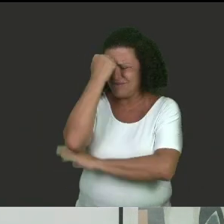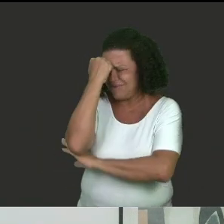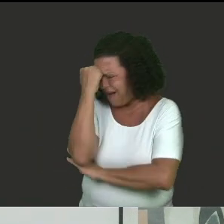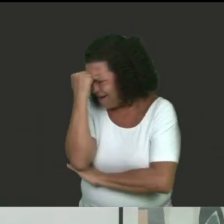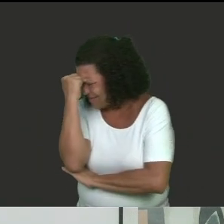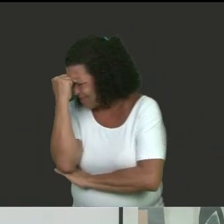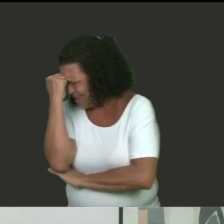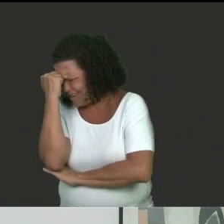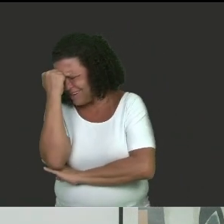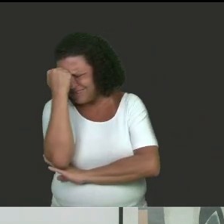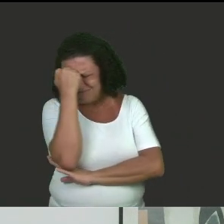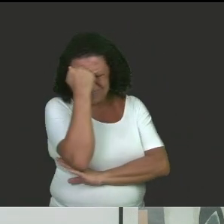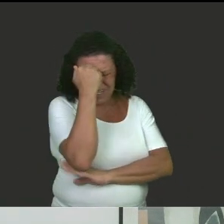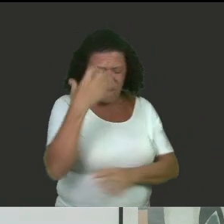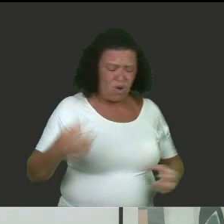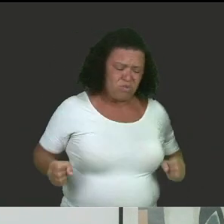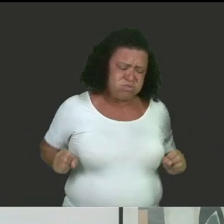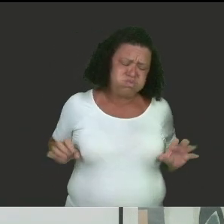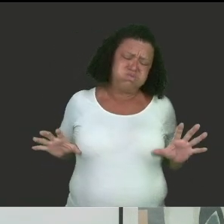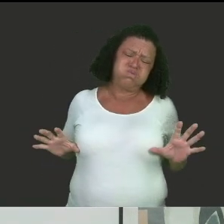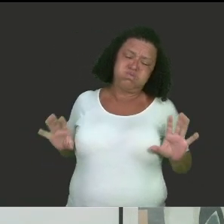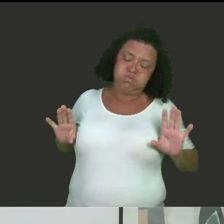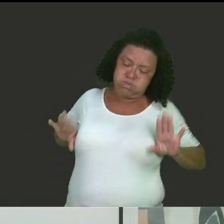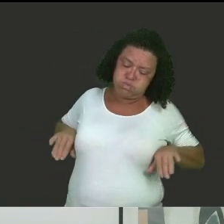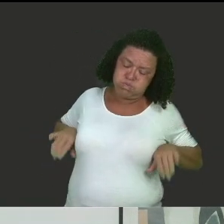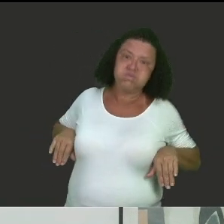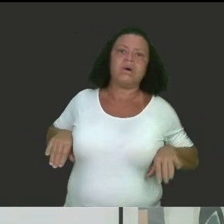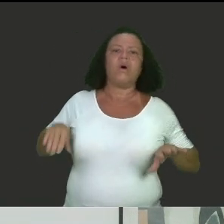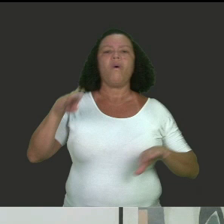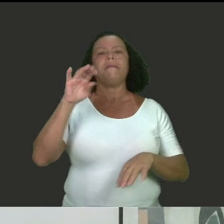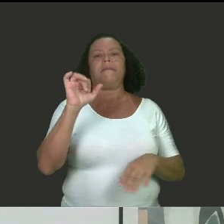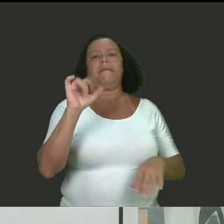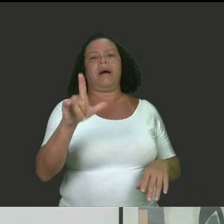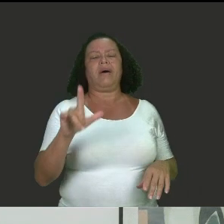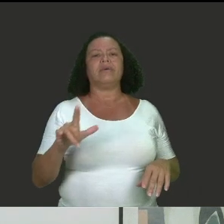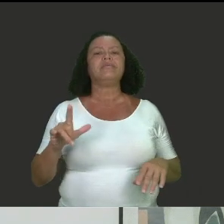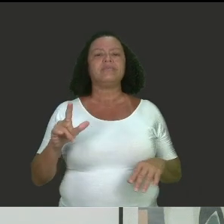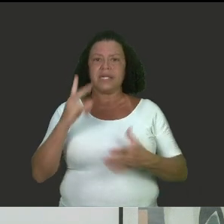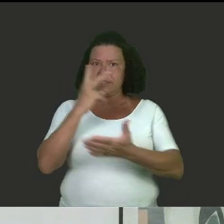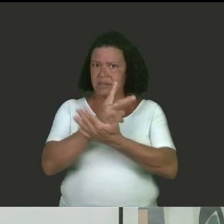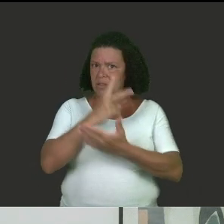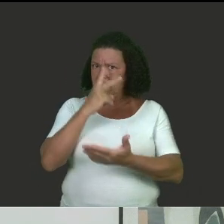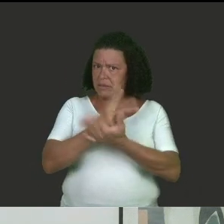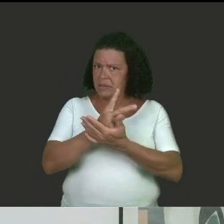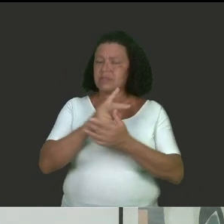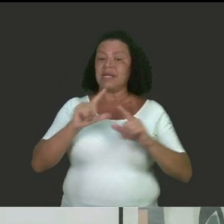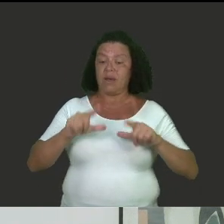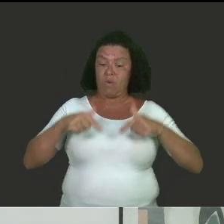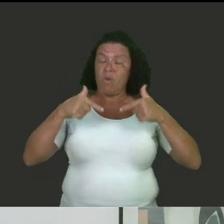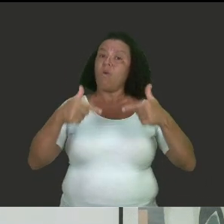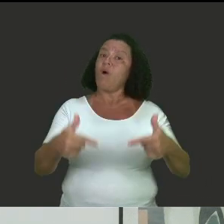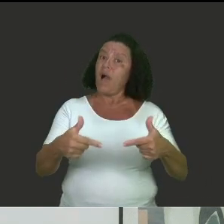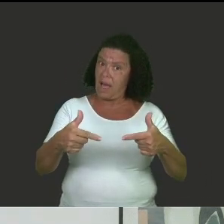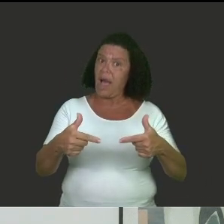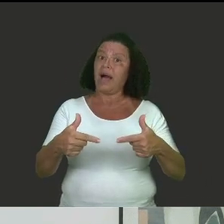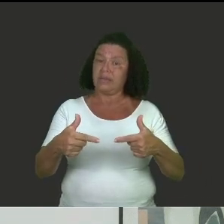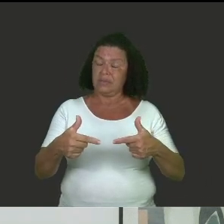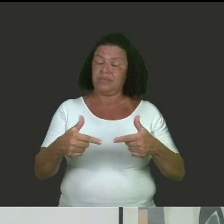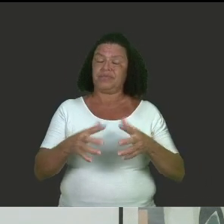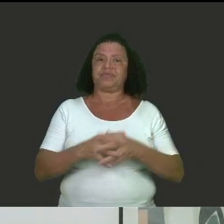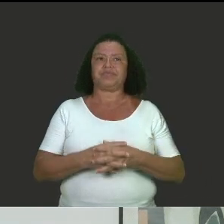possa eliminar aquele mal, tá? Sempre ligado a um ato cometido em uma vida pregressa.